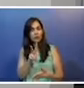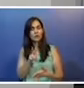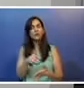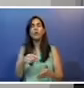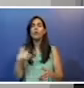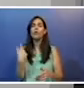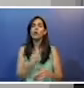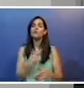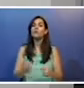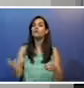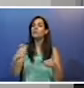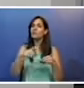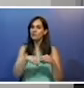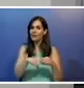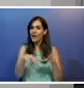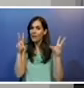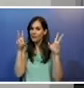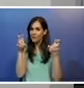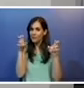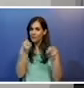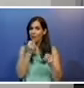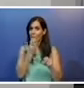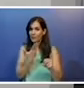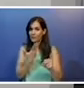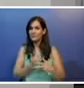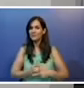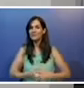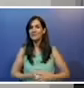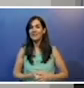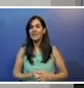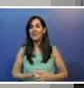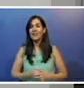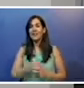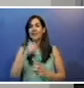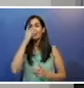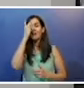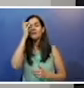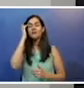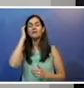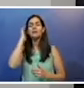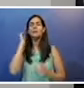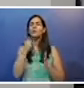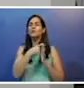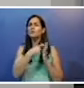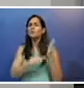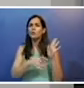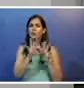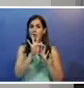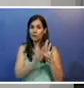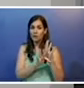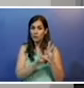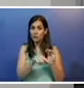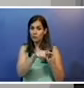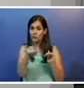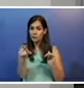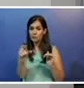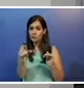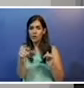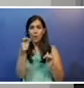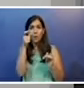retomando o conteúdo. Vamos lá? Nas últimas aulas de produção de textos, você observou que se